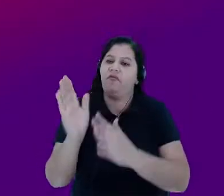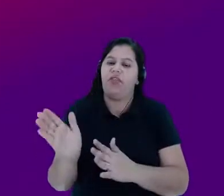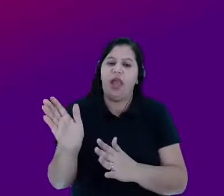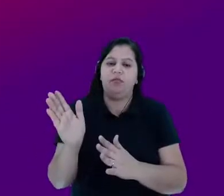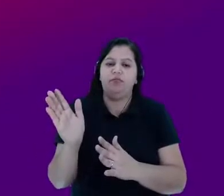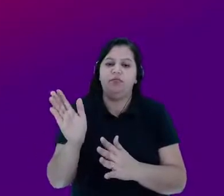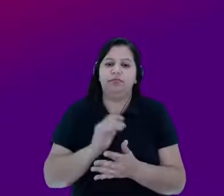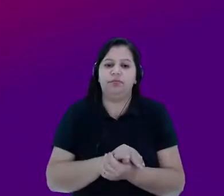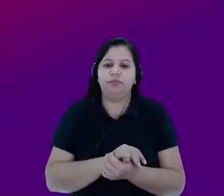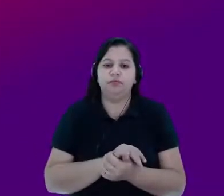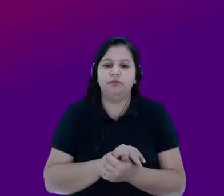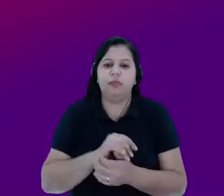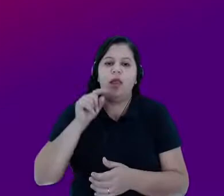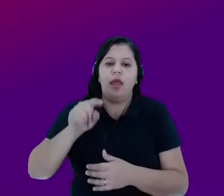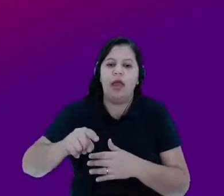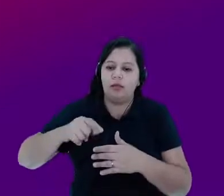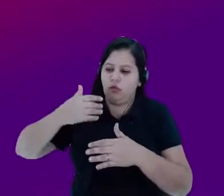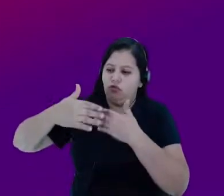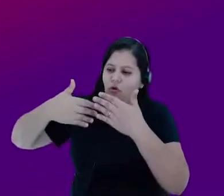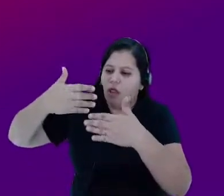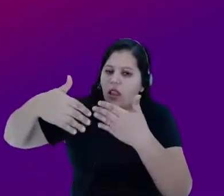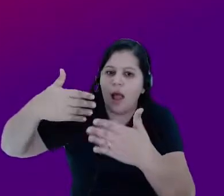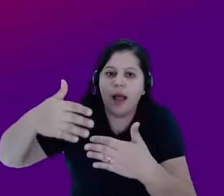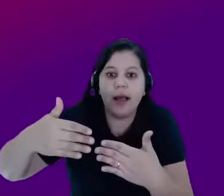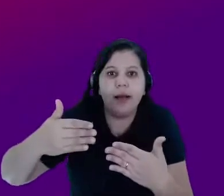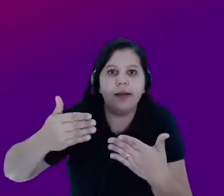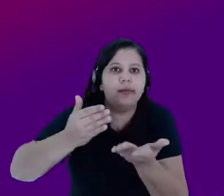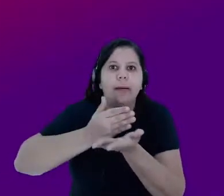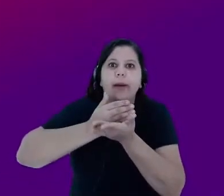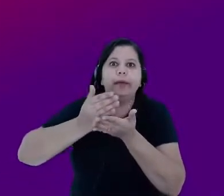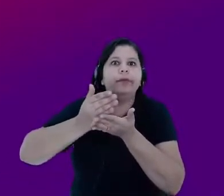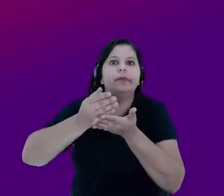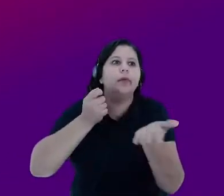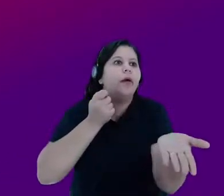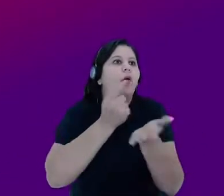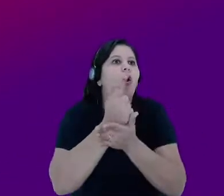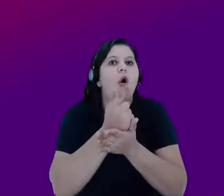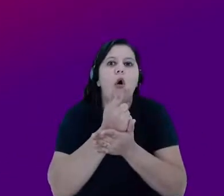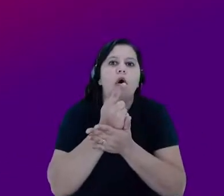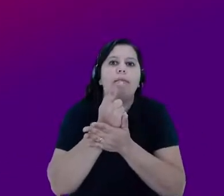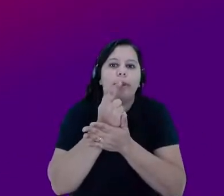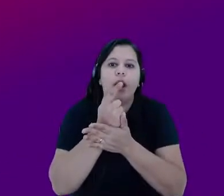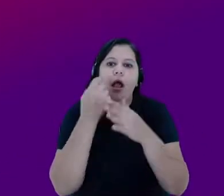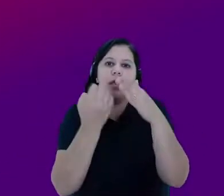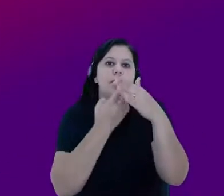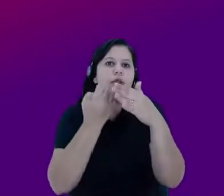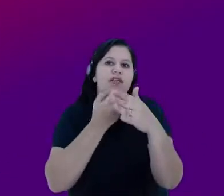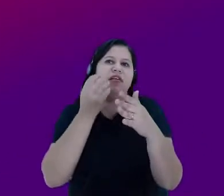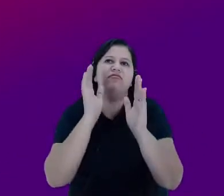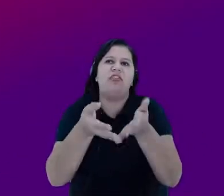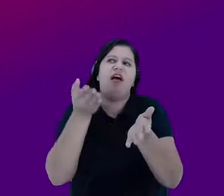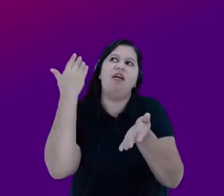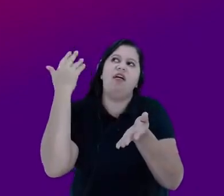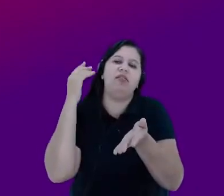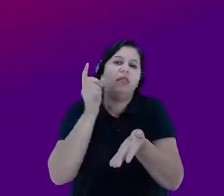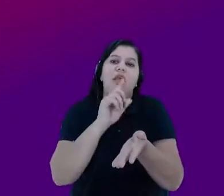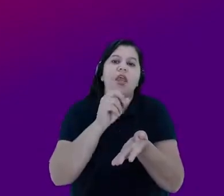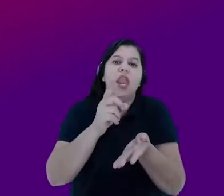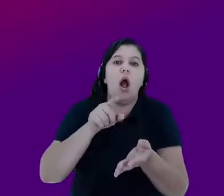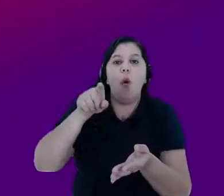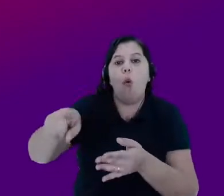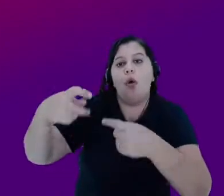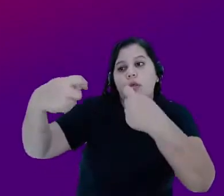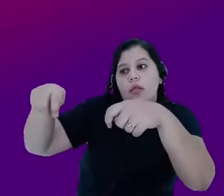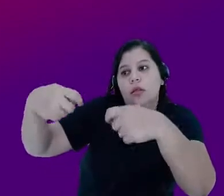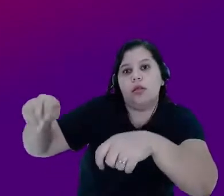né? Essa jornada muito desenhada a partir dos processos que a companhia já tinha e não necessariamente a partir das necessidades e anseios